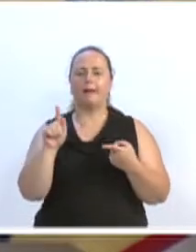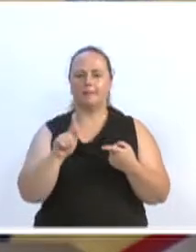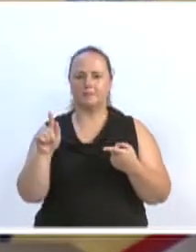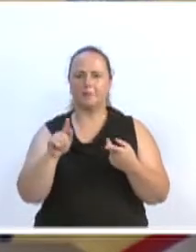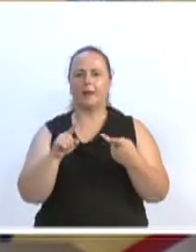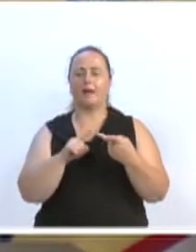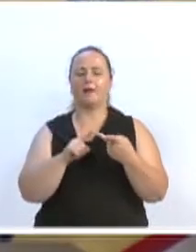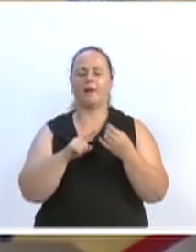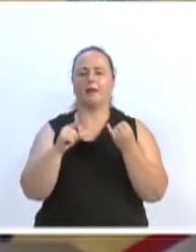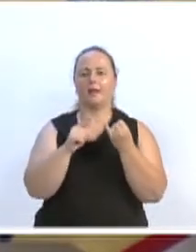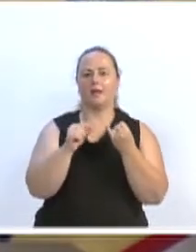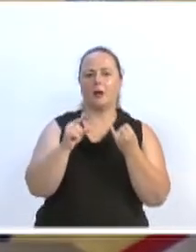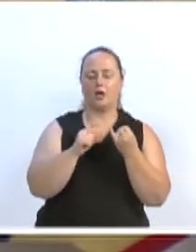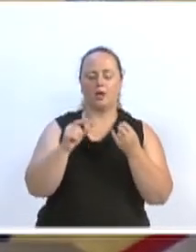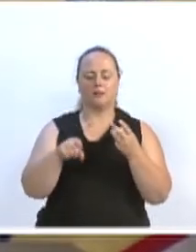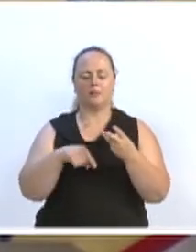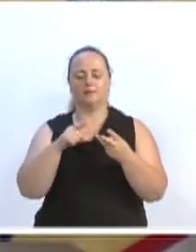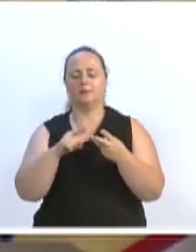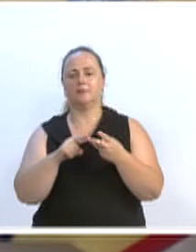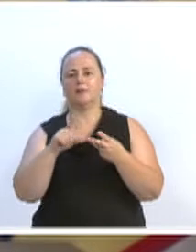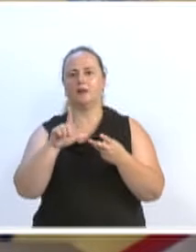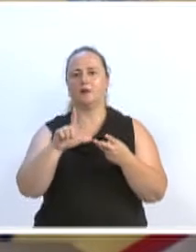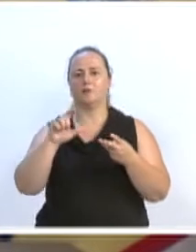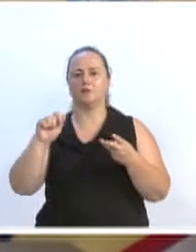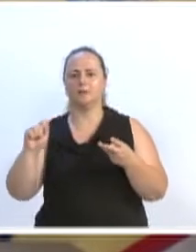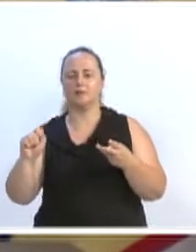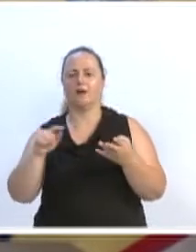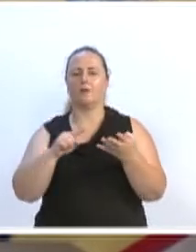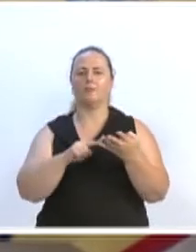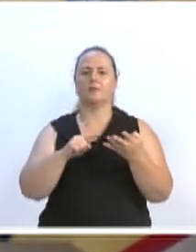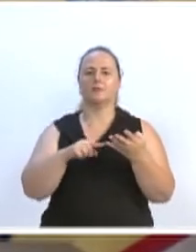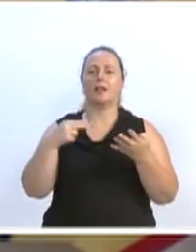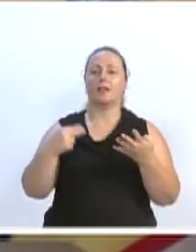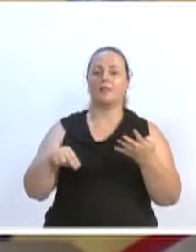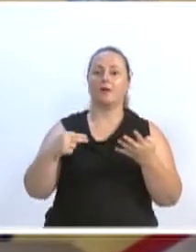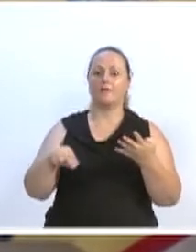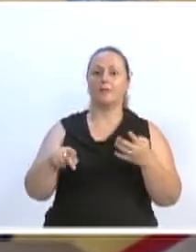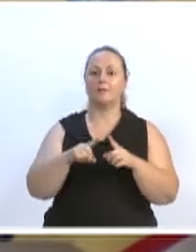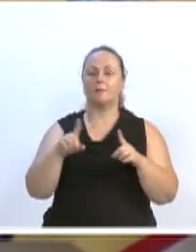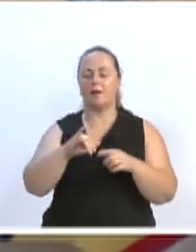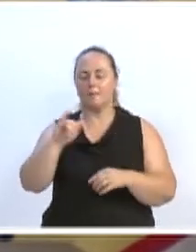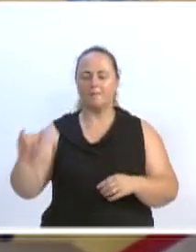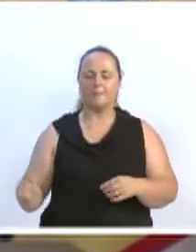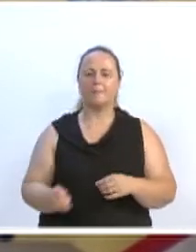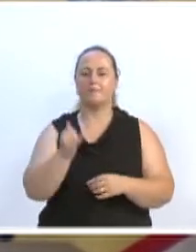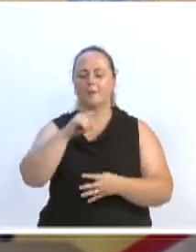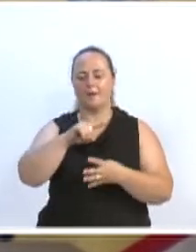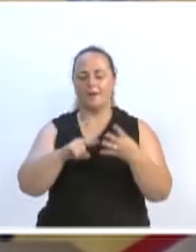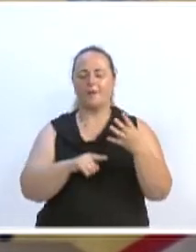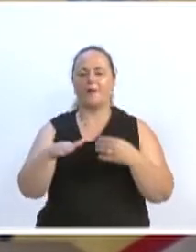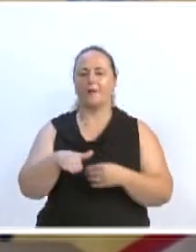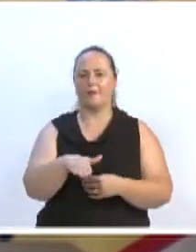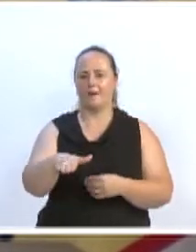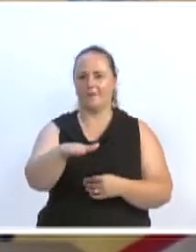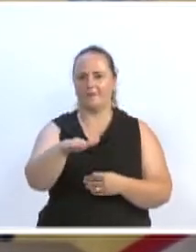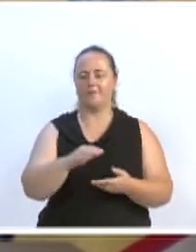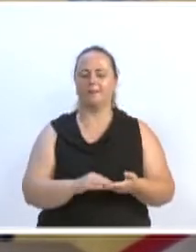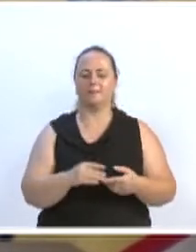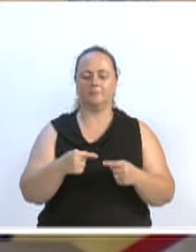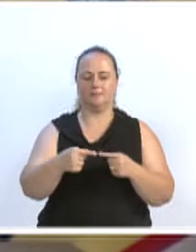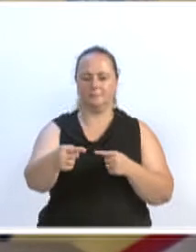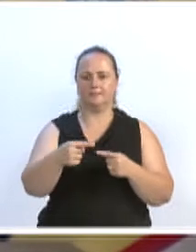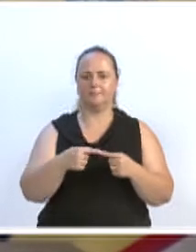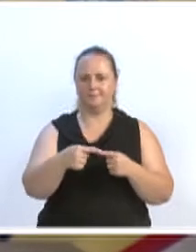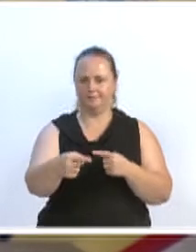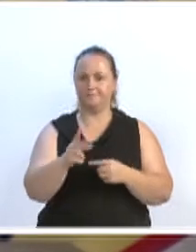e aí dá sequência tudo passando pela rua teodoro klein e esse trecho de dois quilômetros